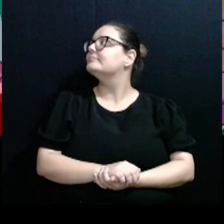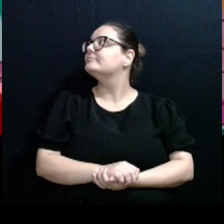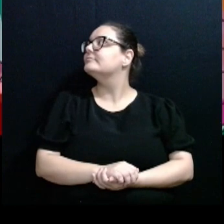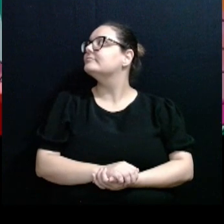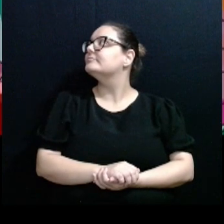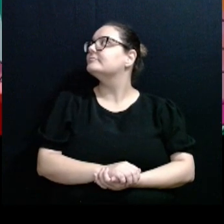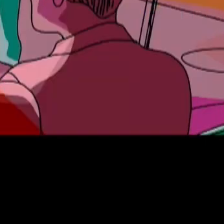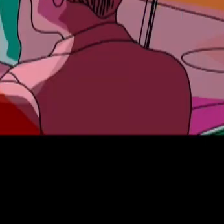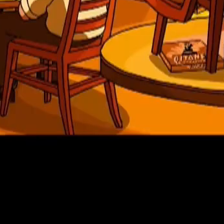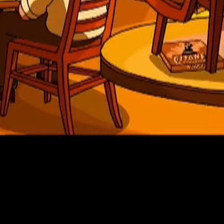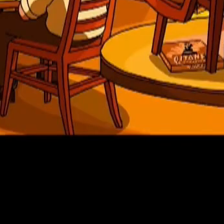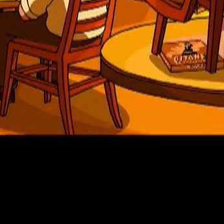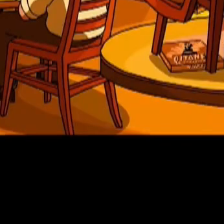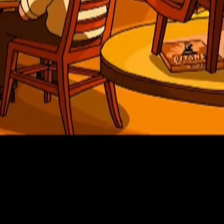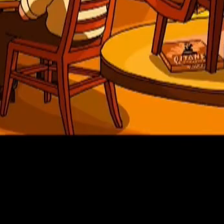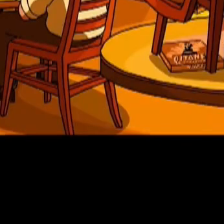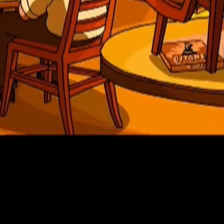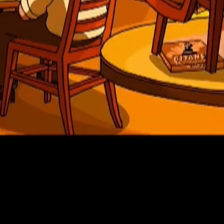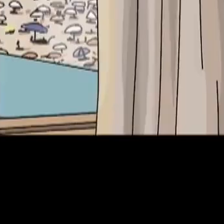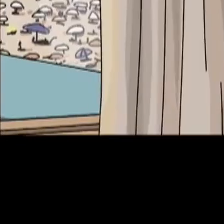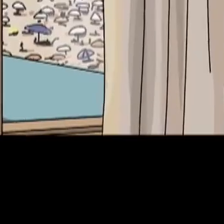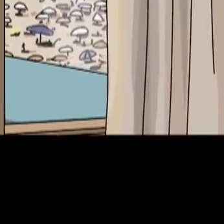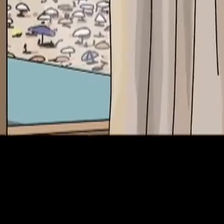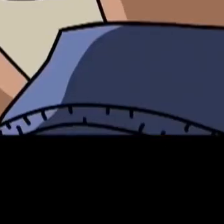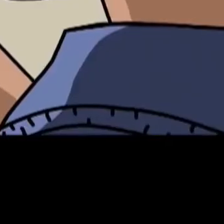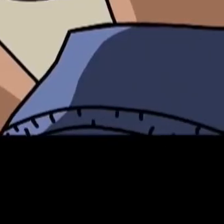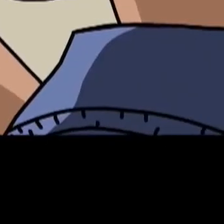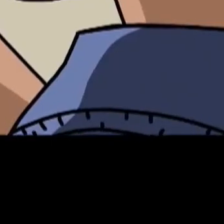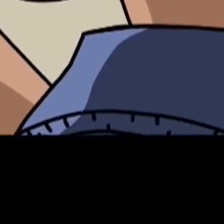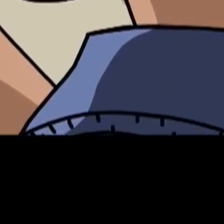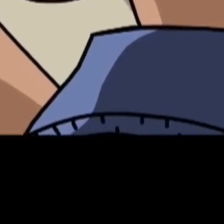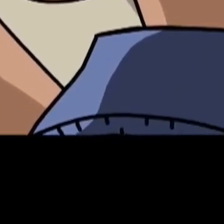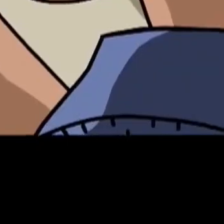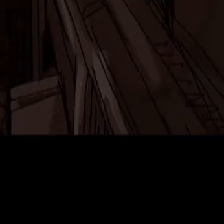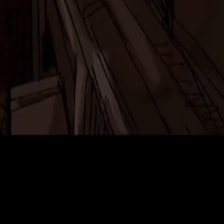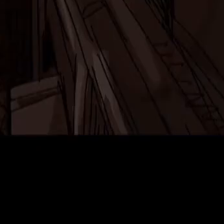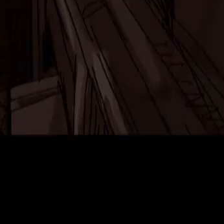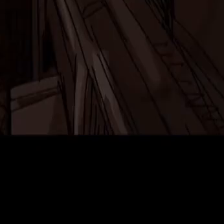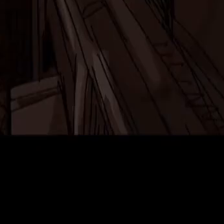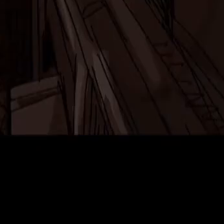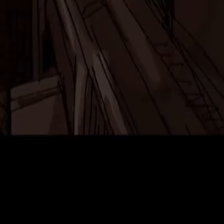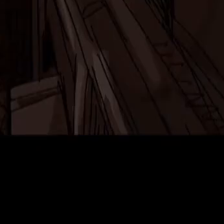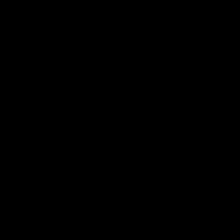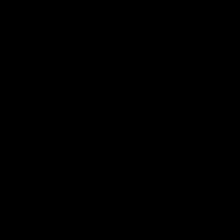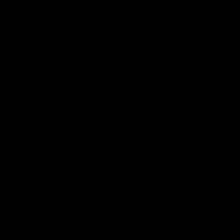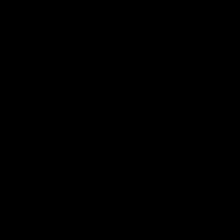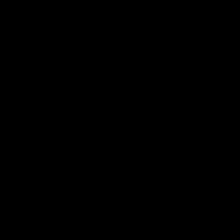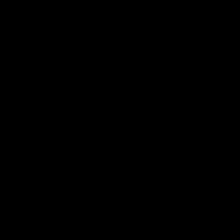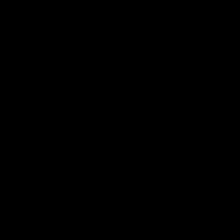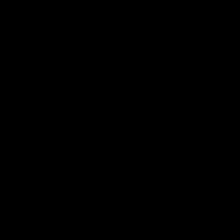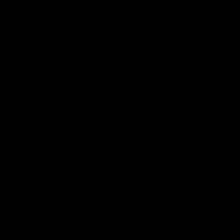All that was left of Tenorio were dispersed fragments in the memories of a handful of people.